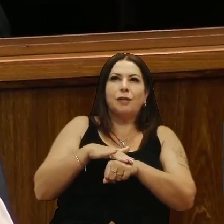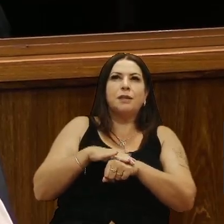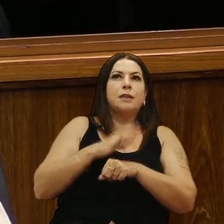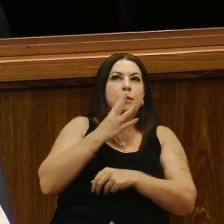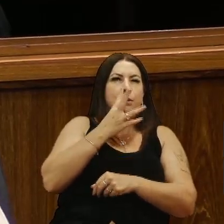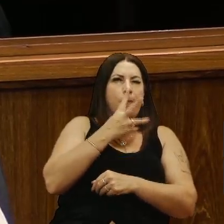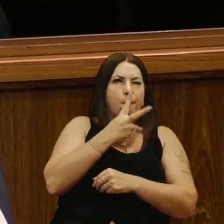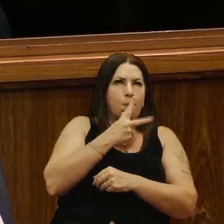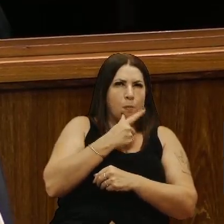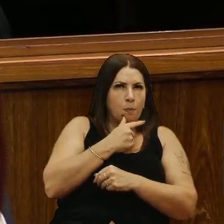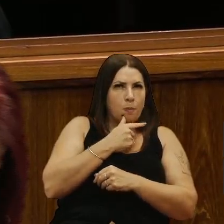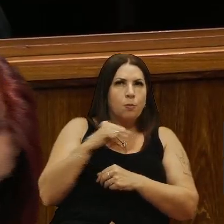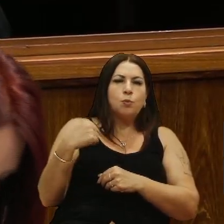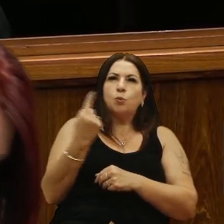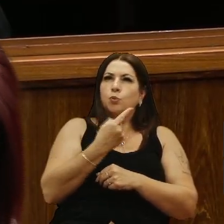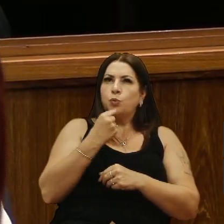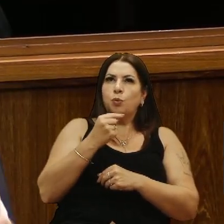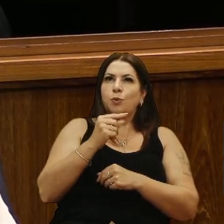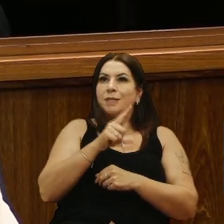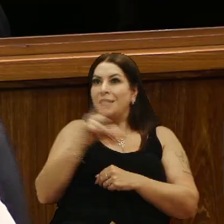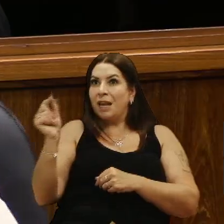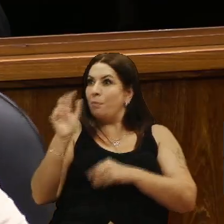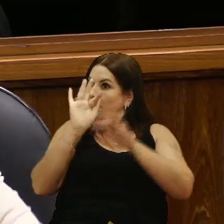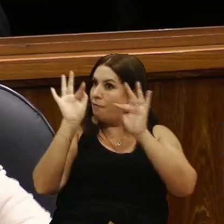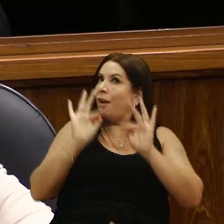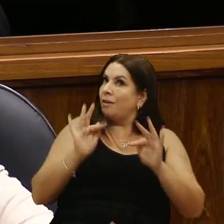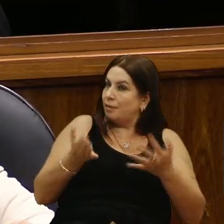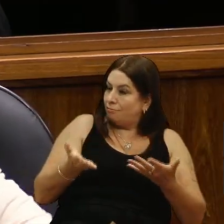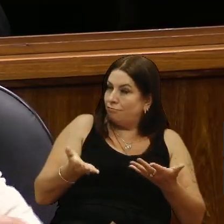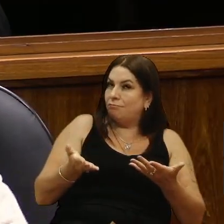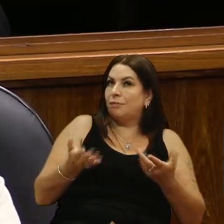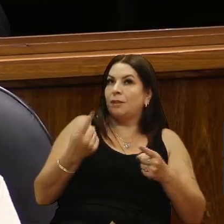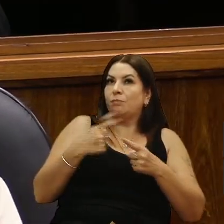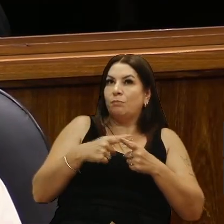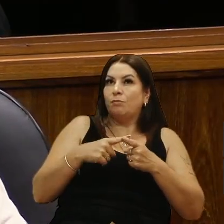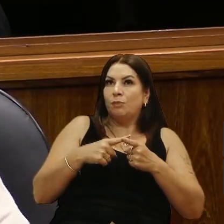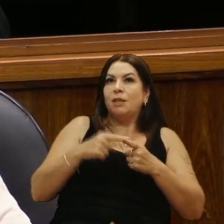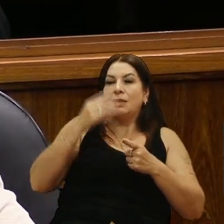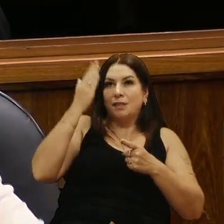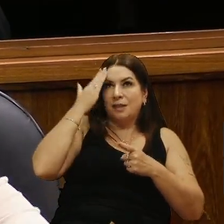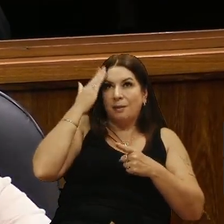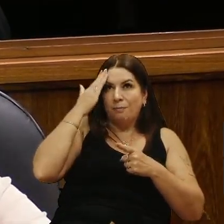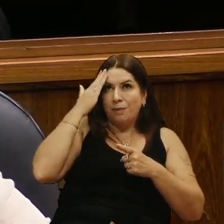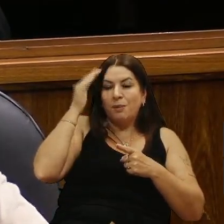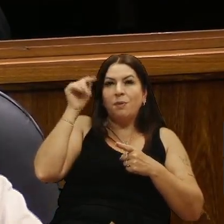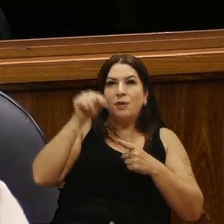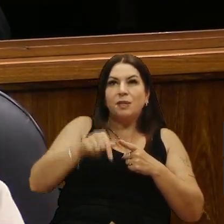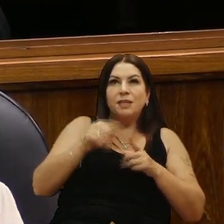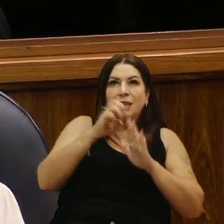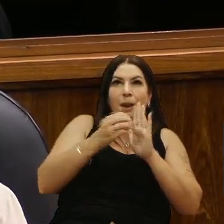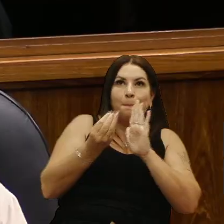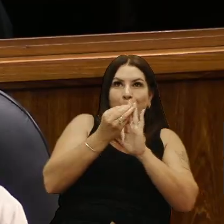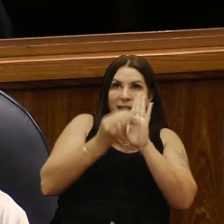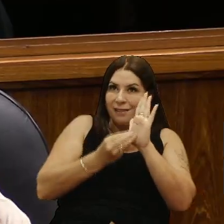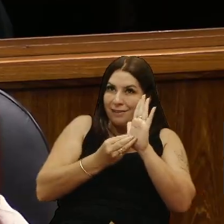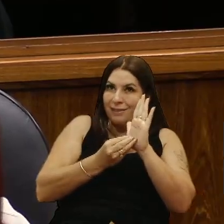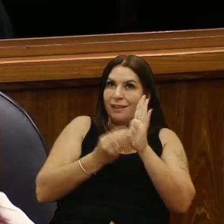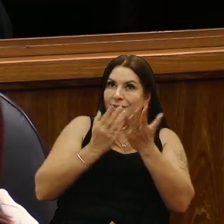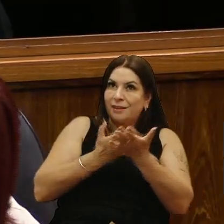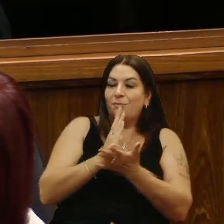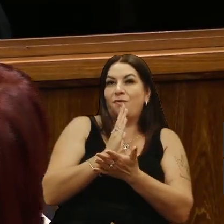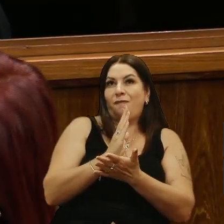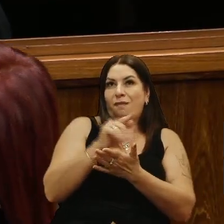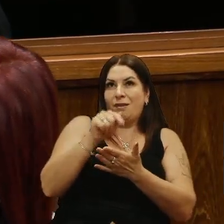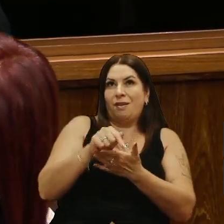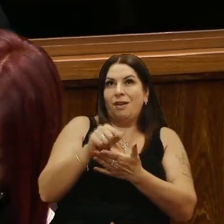longa, onde todos saímos felizes, inclusive, porque sabíamos que essas emendas que iam ser